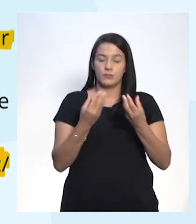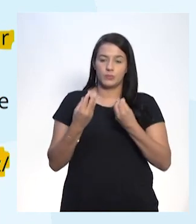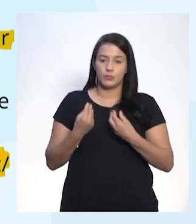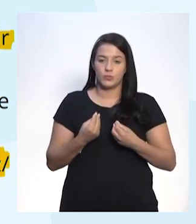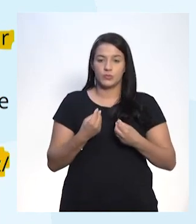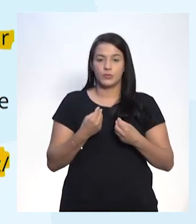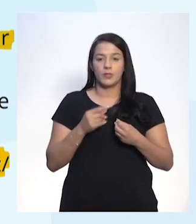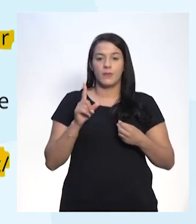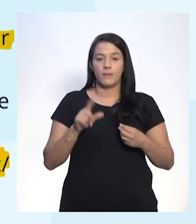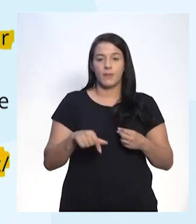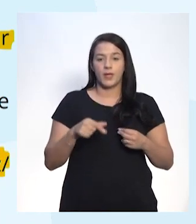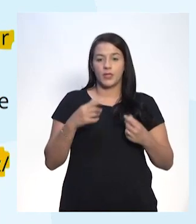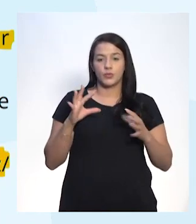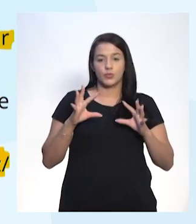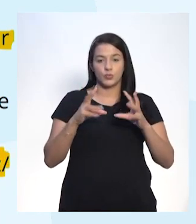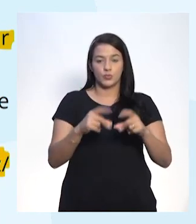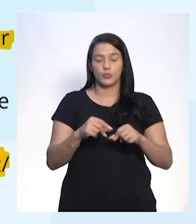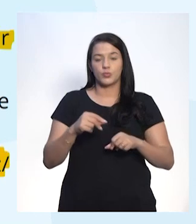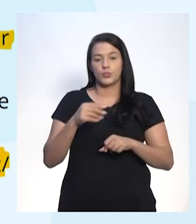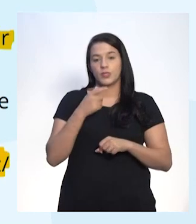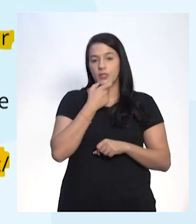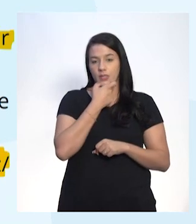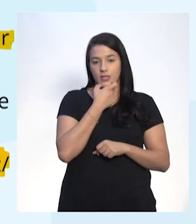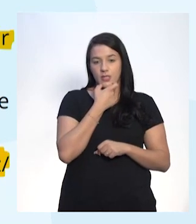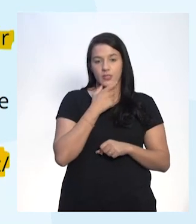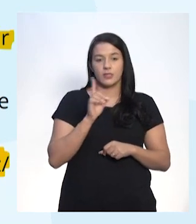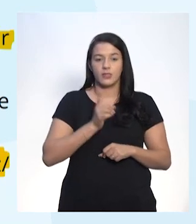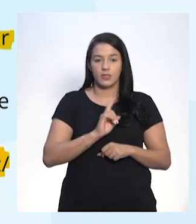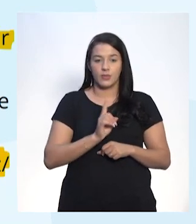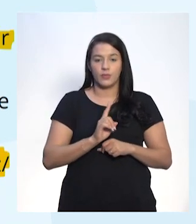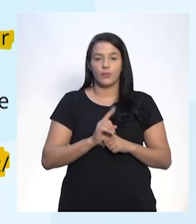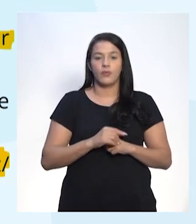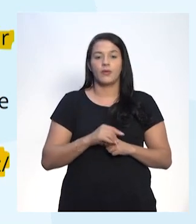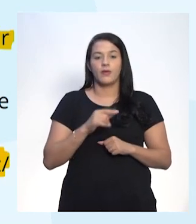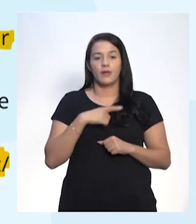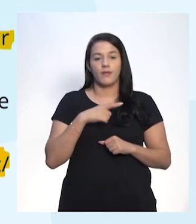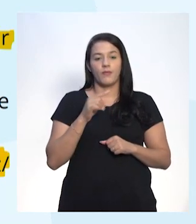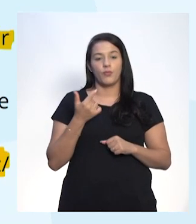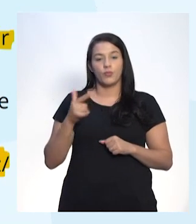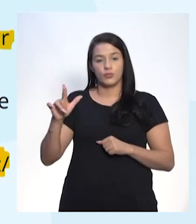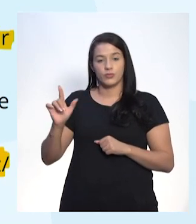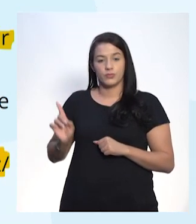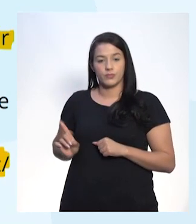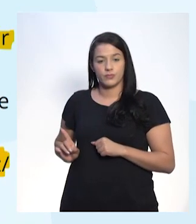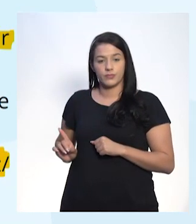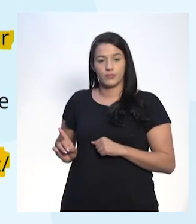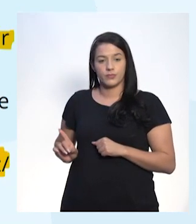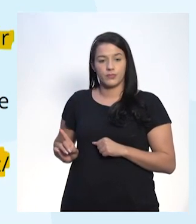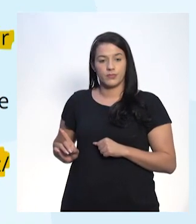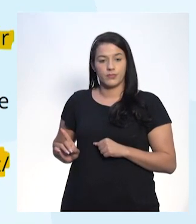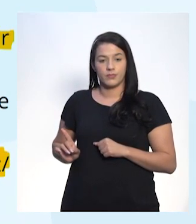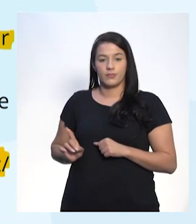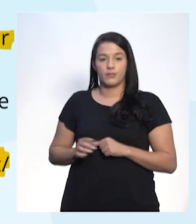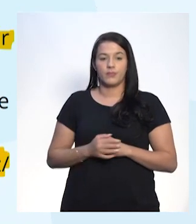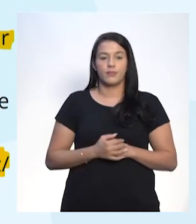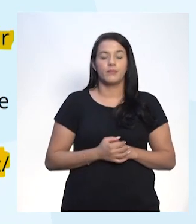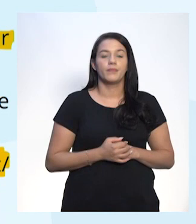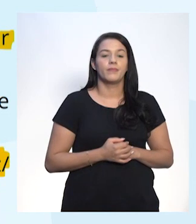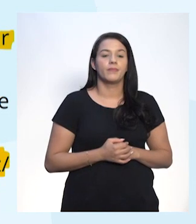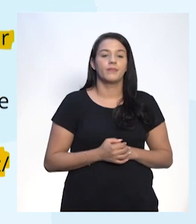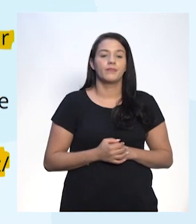é o alfabeto internacional. O alfabeto internacional é esse aqui, varies, é esse aqui, vary, tá?